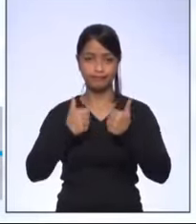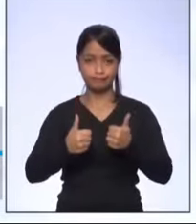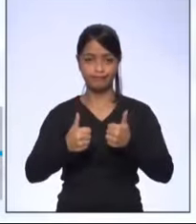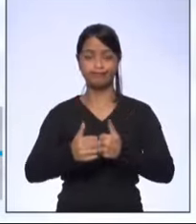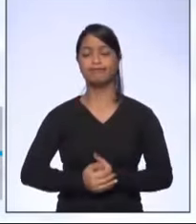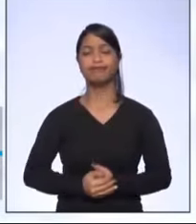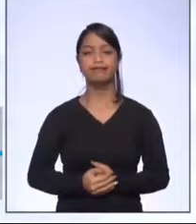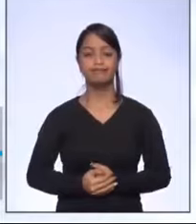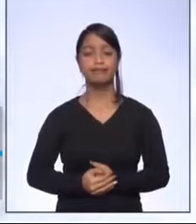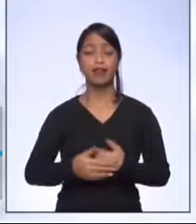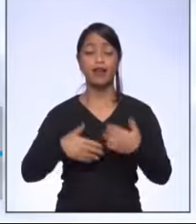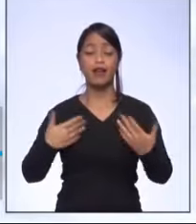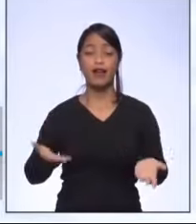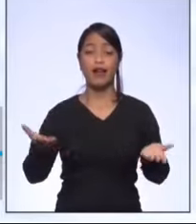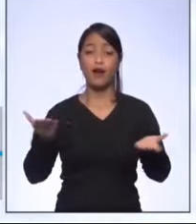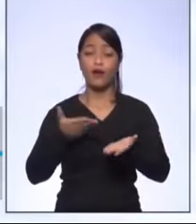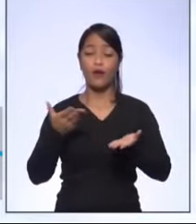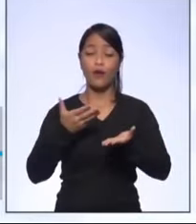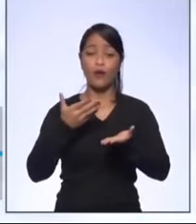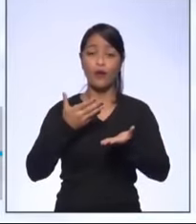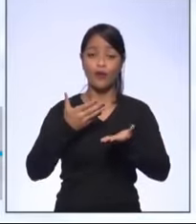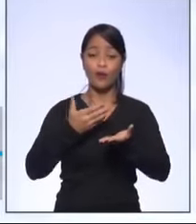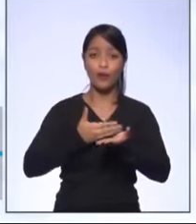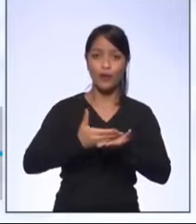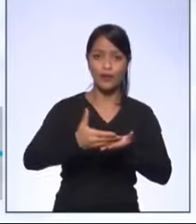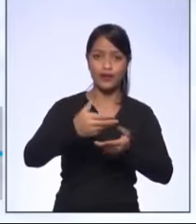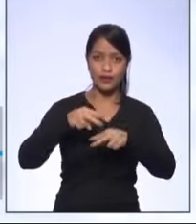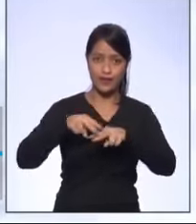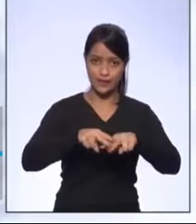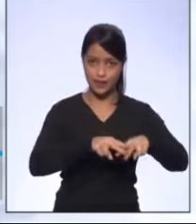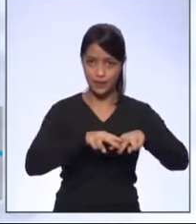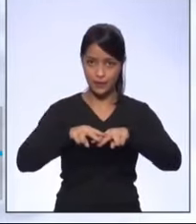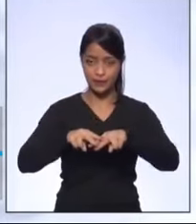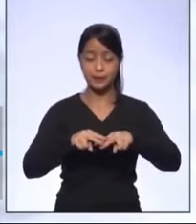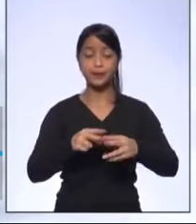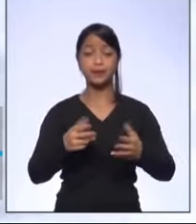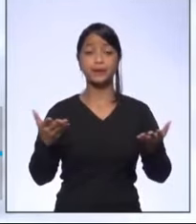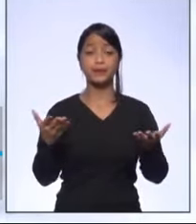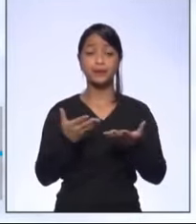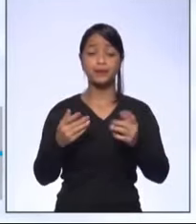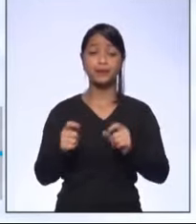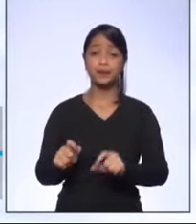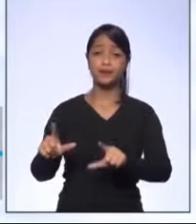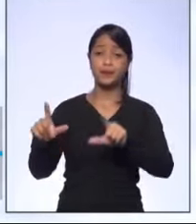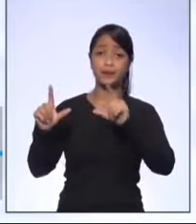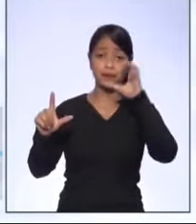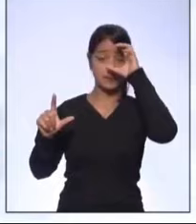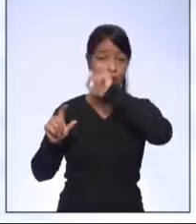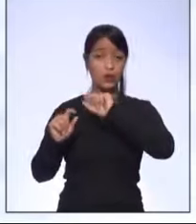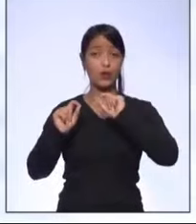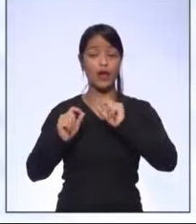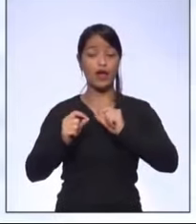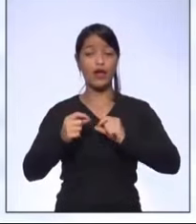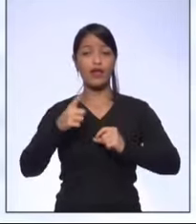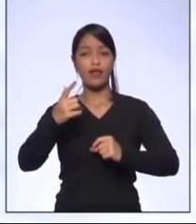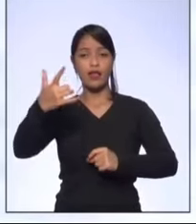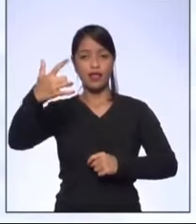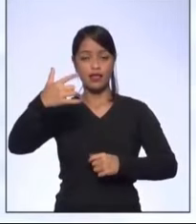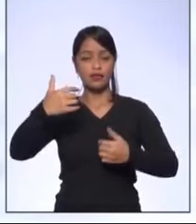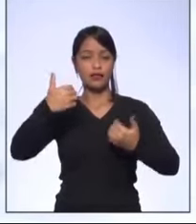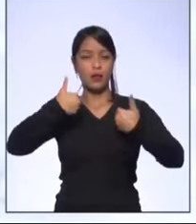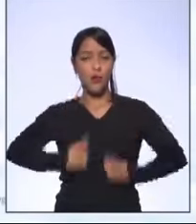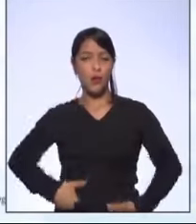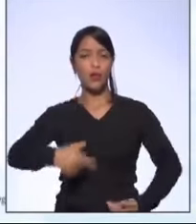começar, então, né, a nossa recapitulação, vamos ver um pouquinho do nosso sistema circulatório, que tem inclusive na